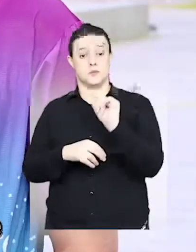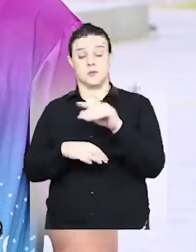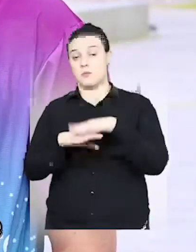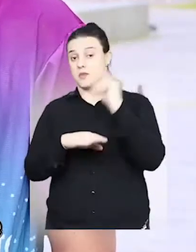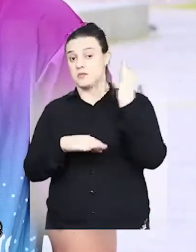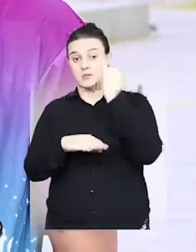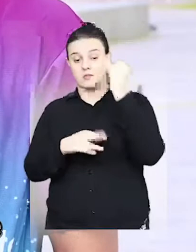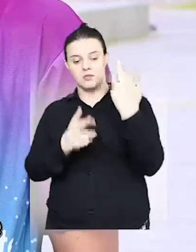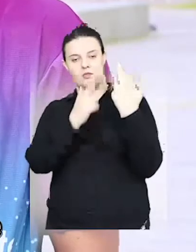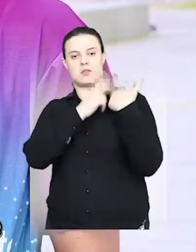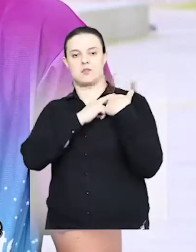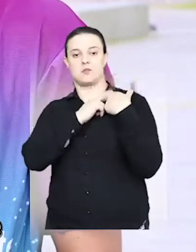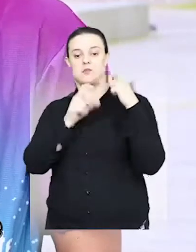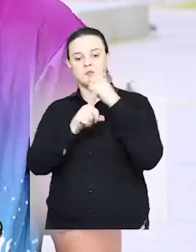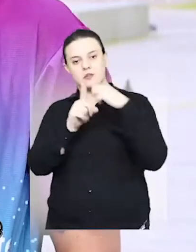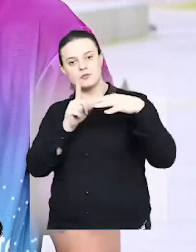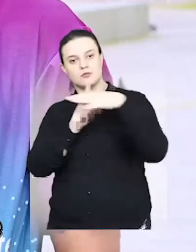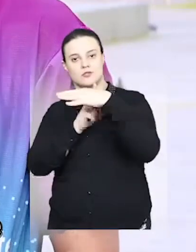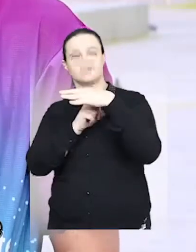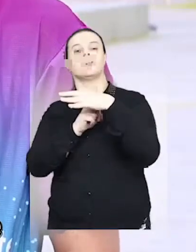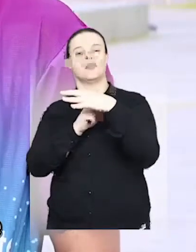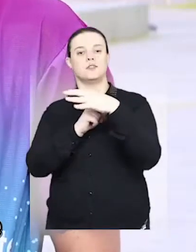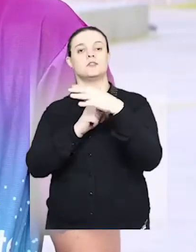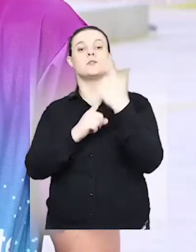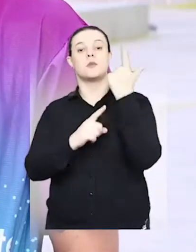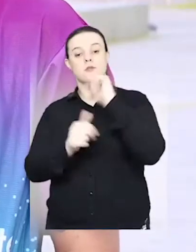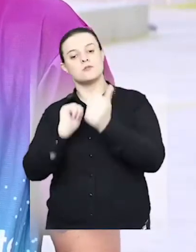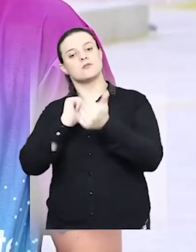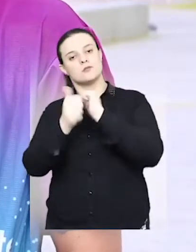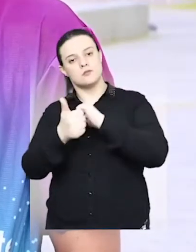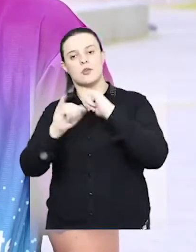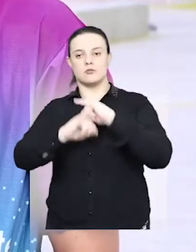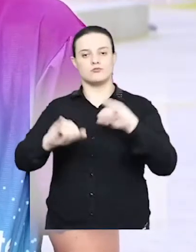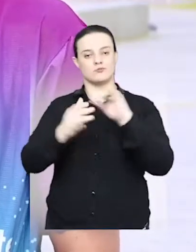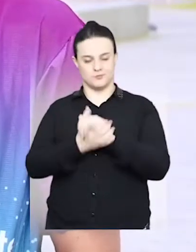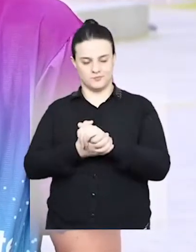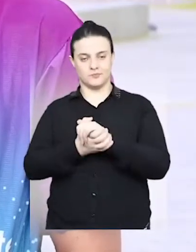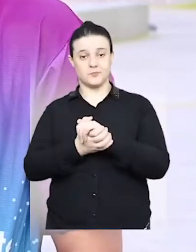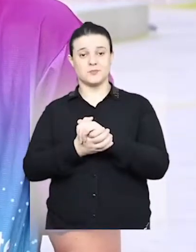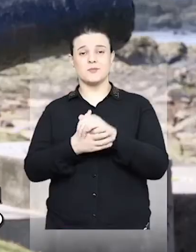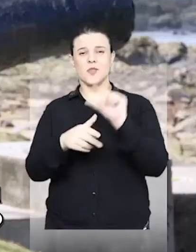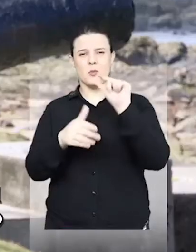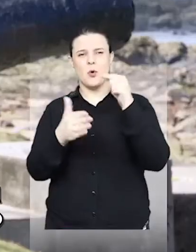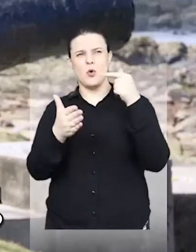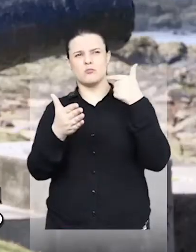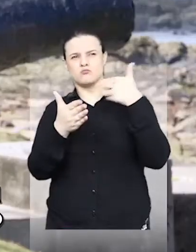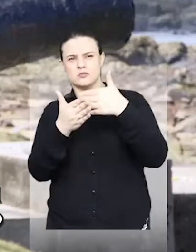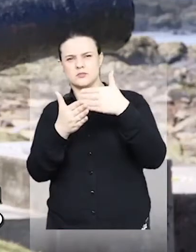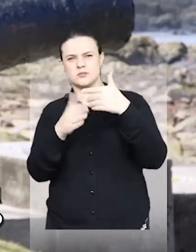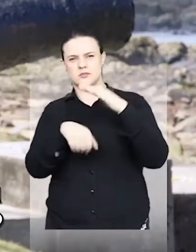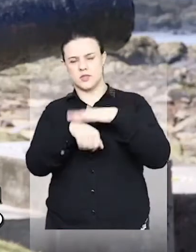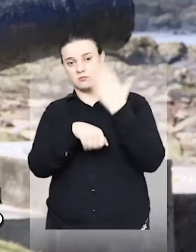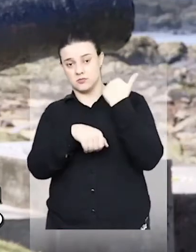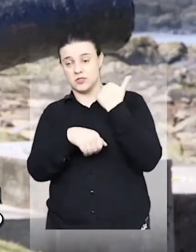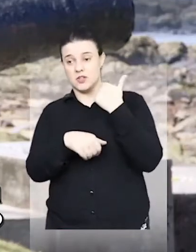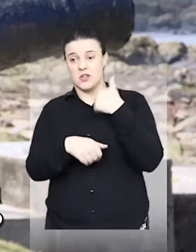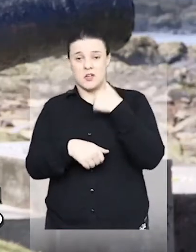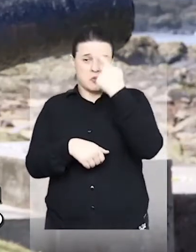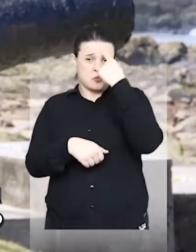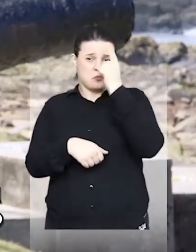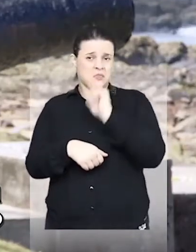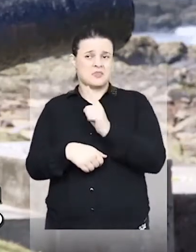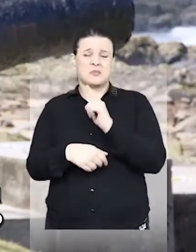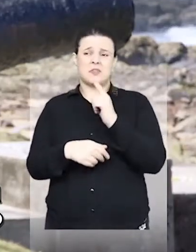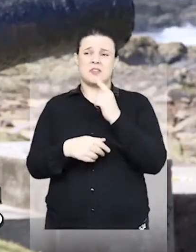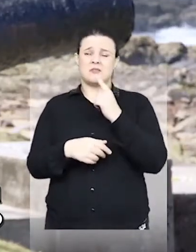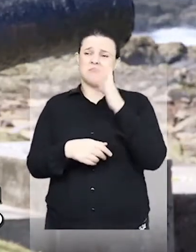importante, uma responsabilidade com a sociedade para o esporte que a gente pratica. Até pouco tempo eu não Felipe. me via